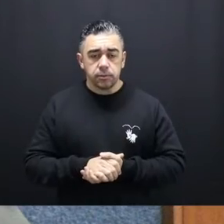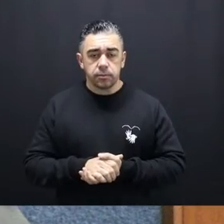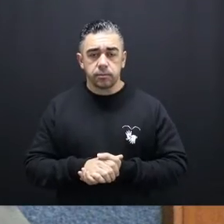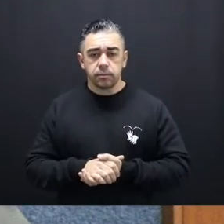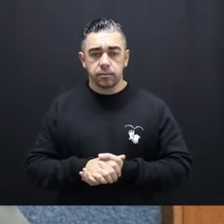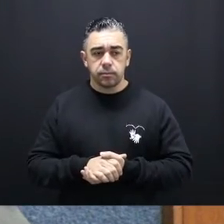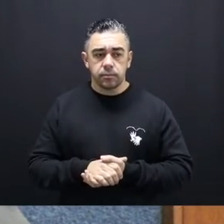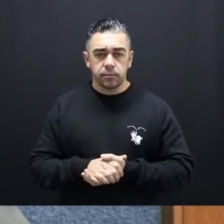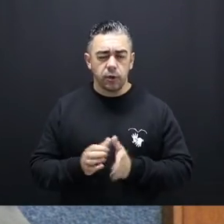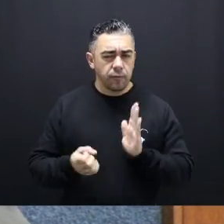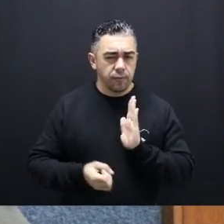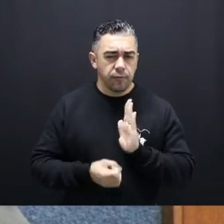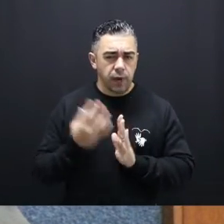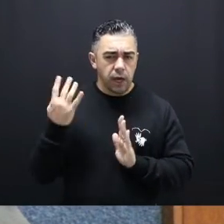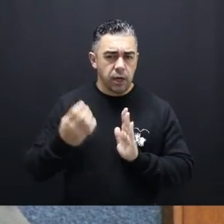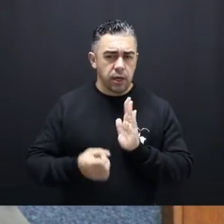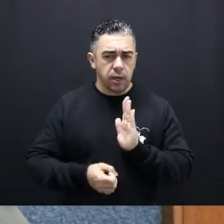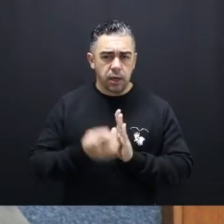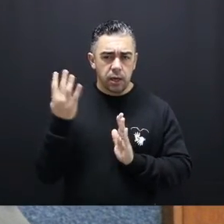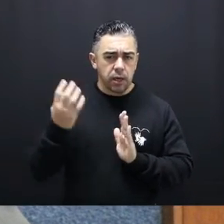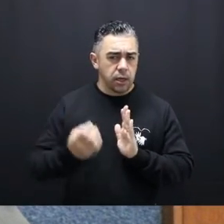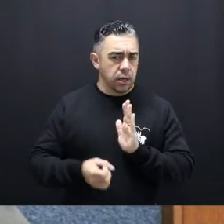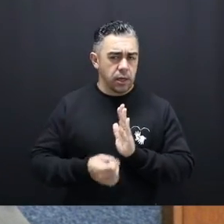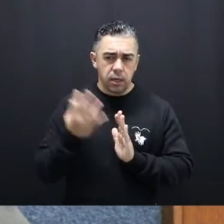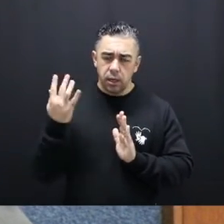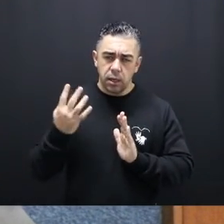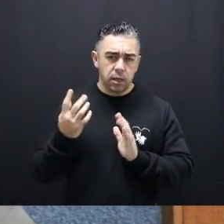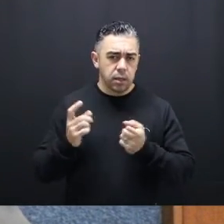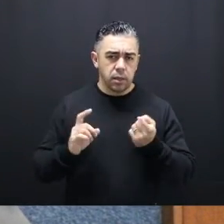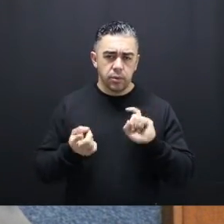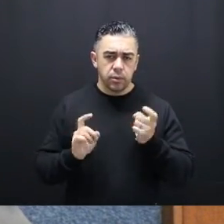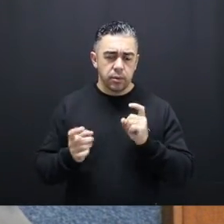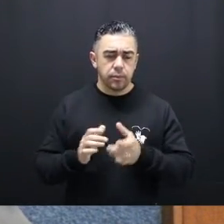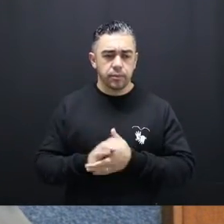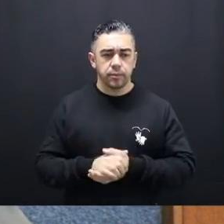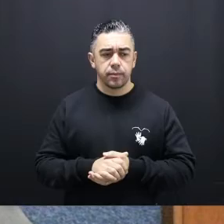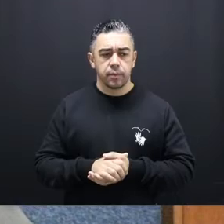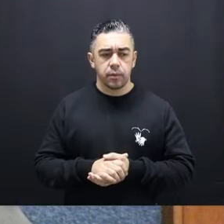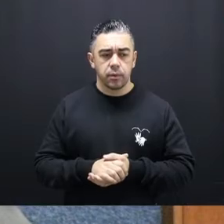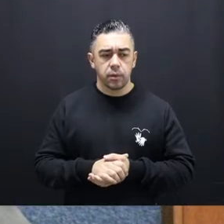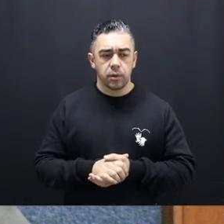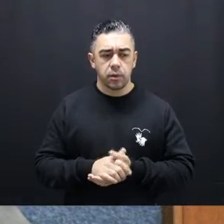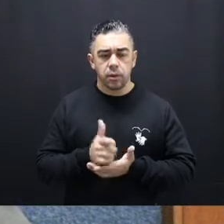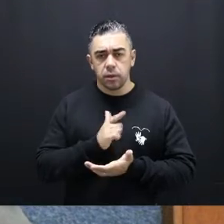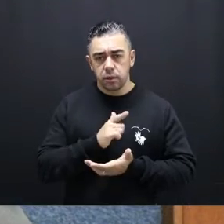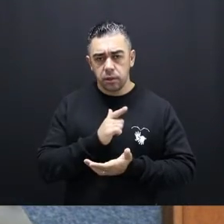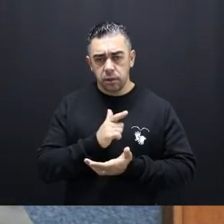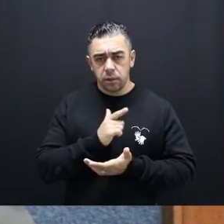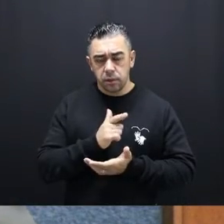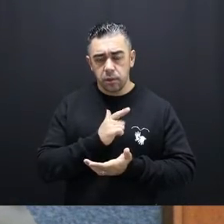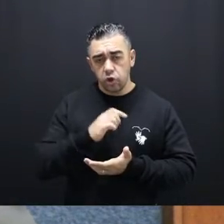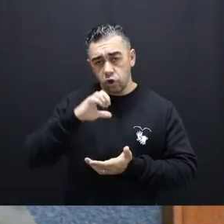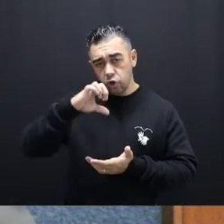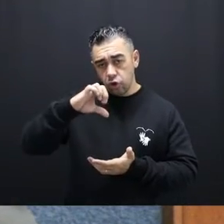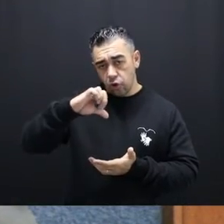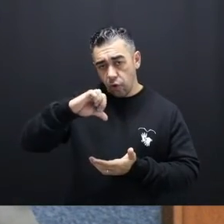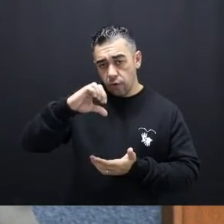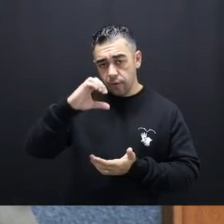de várias reuniões várias vezes é e você podia sair de uma campanha de 90 dias